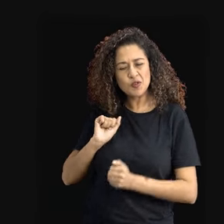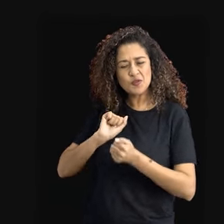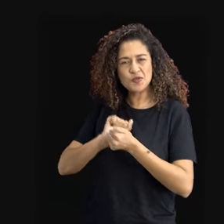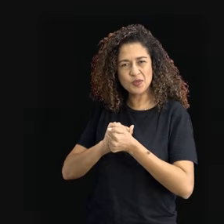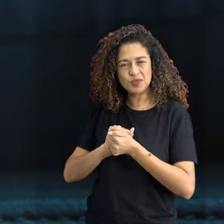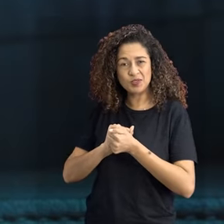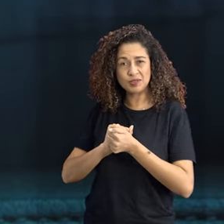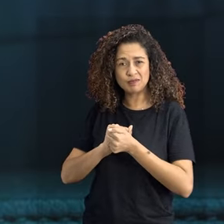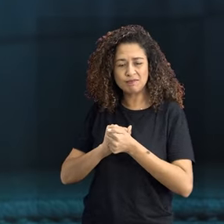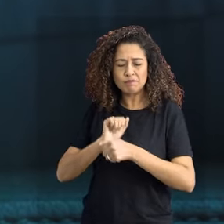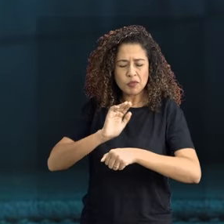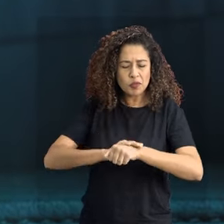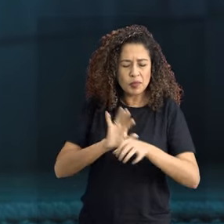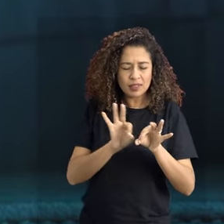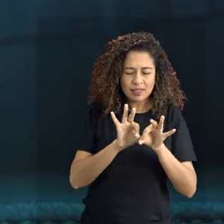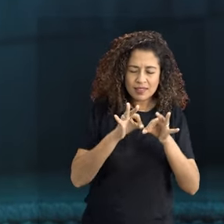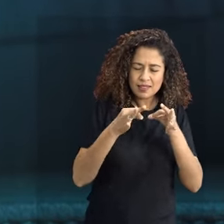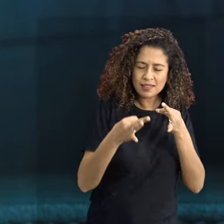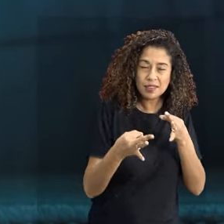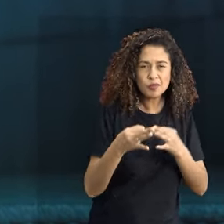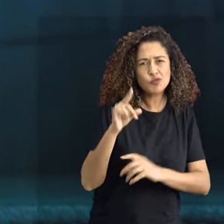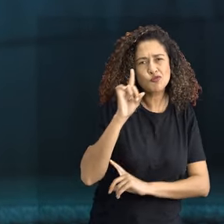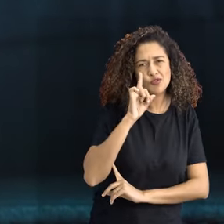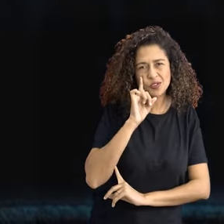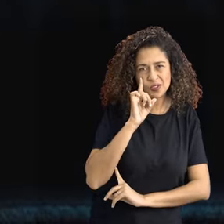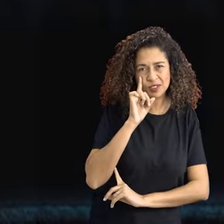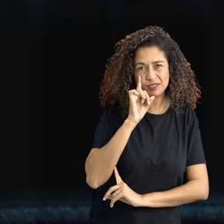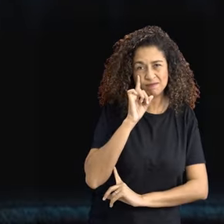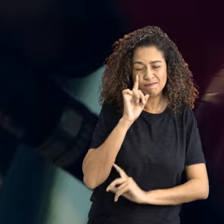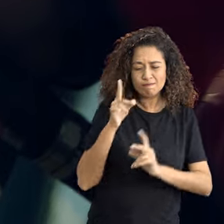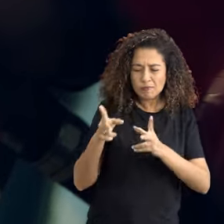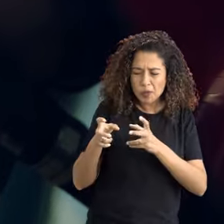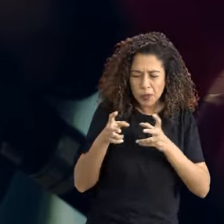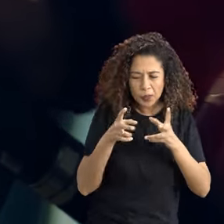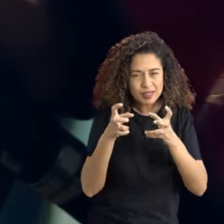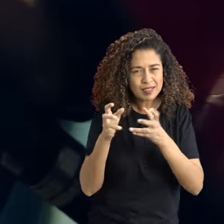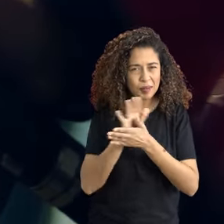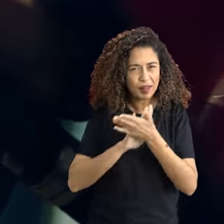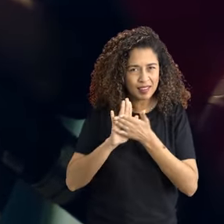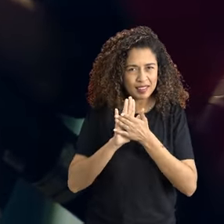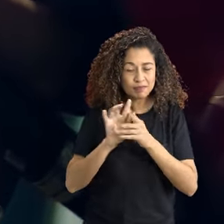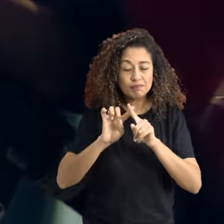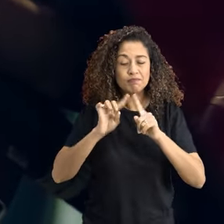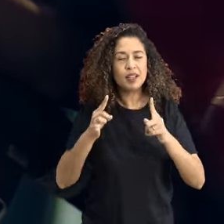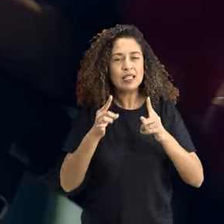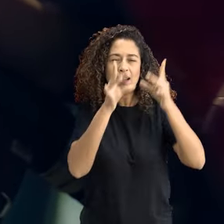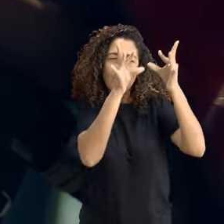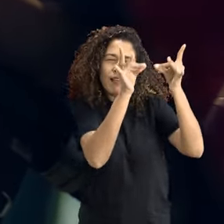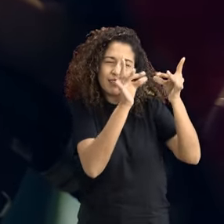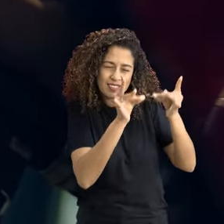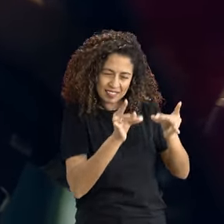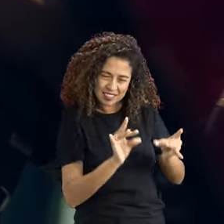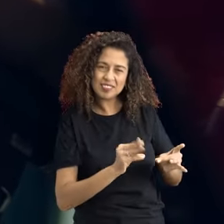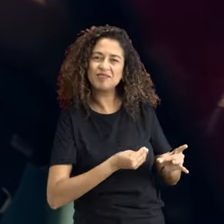Mas está ali, mesmo nos momentos mais simples. Está em cada detalhe.